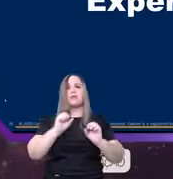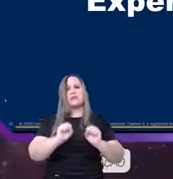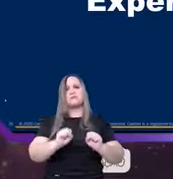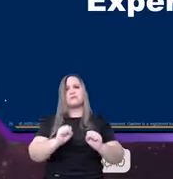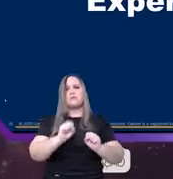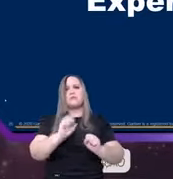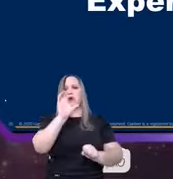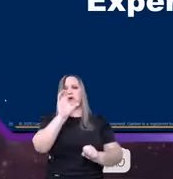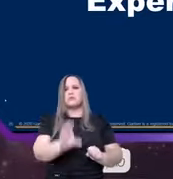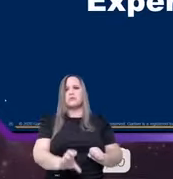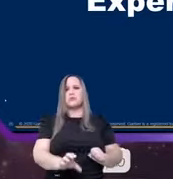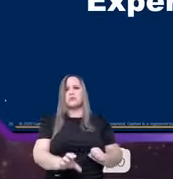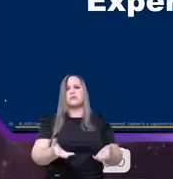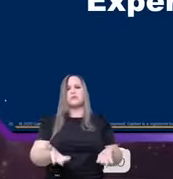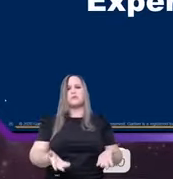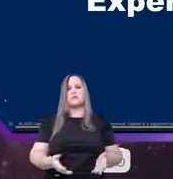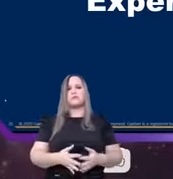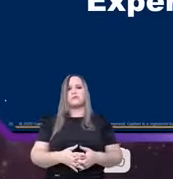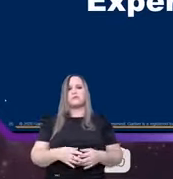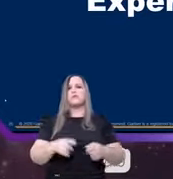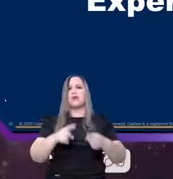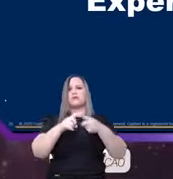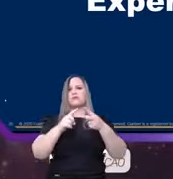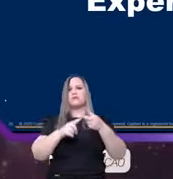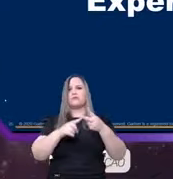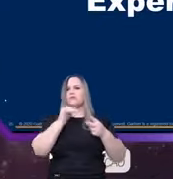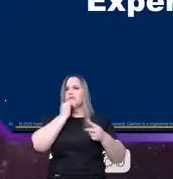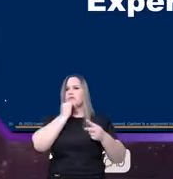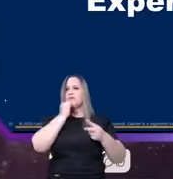isso? Aqui eu trago dois exemplos onde